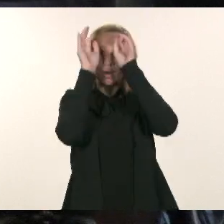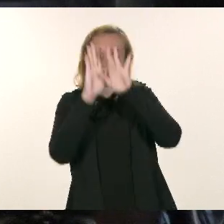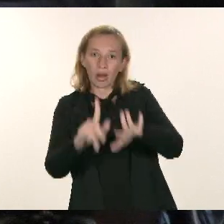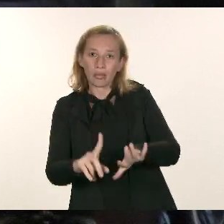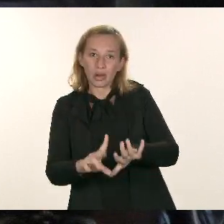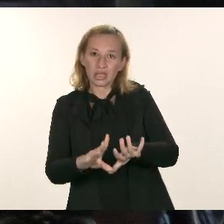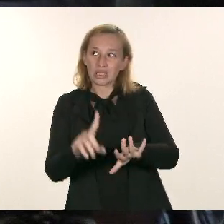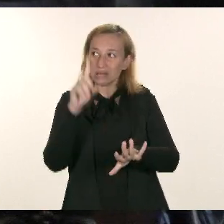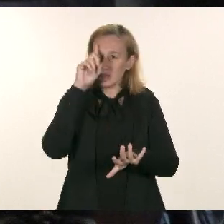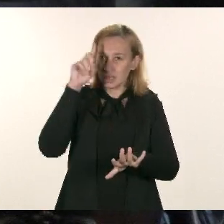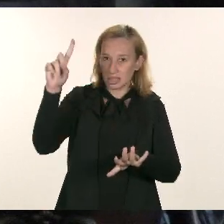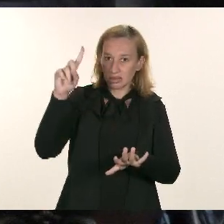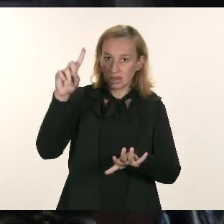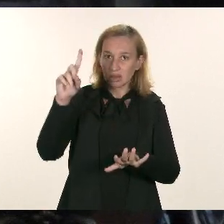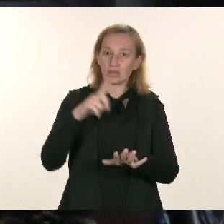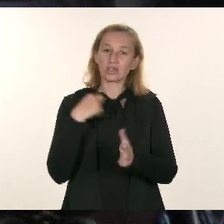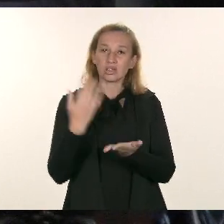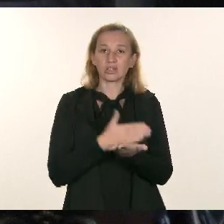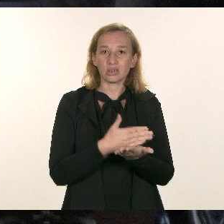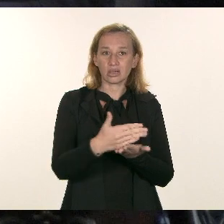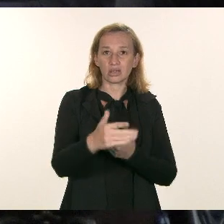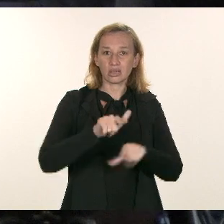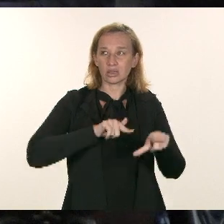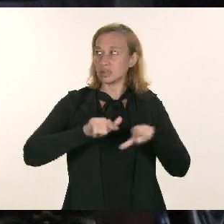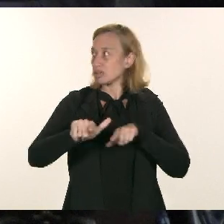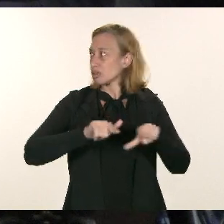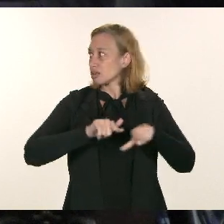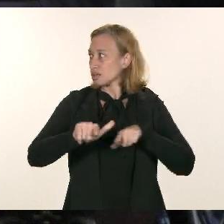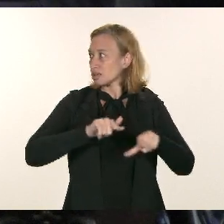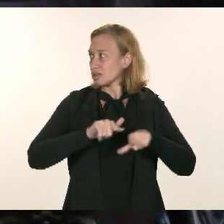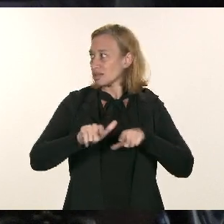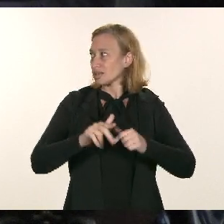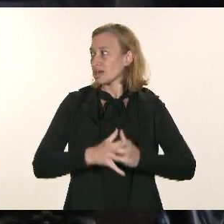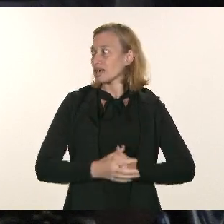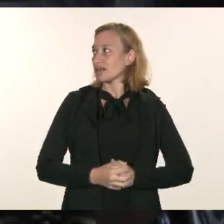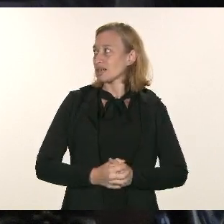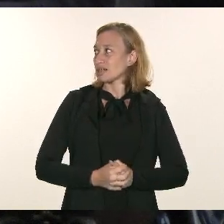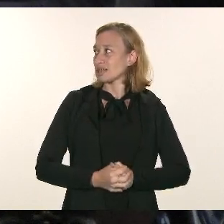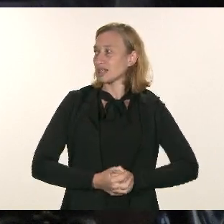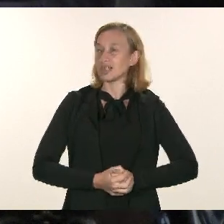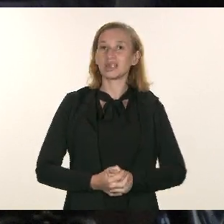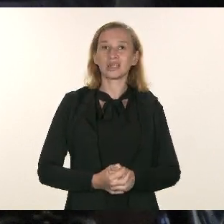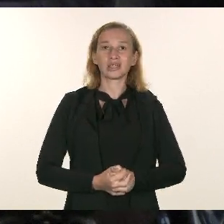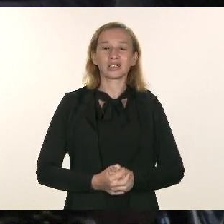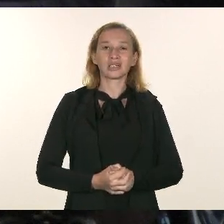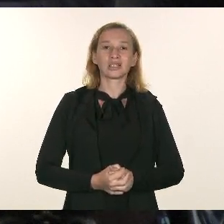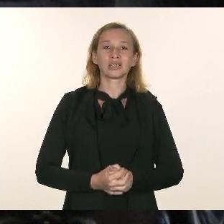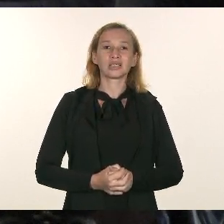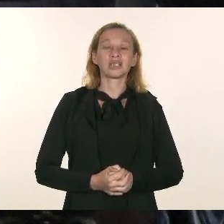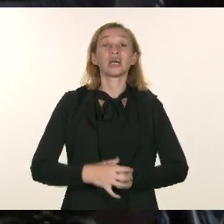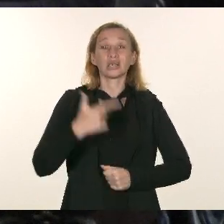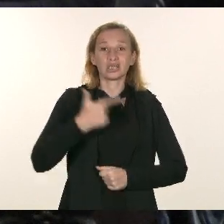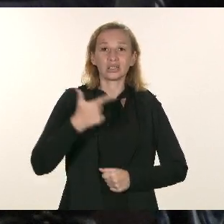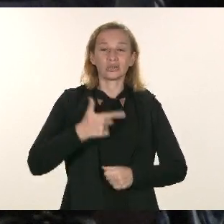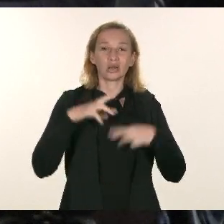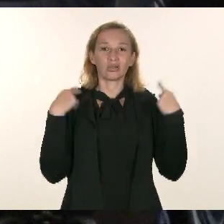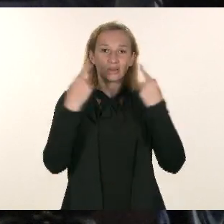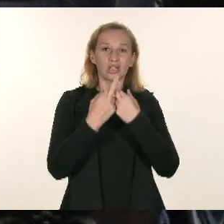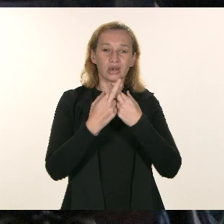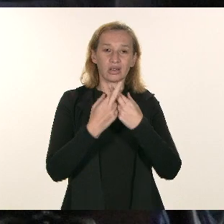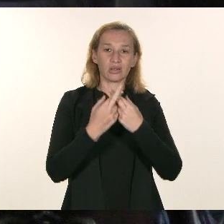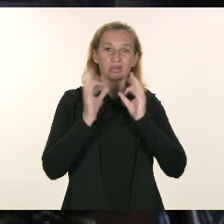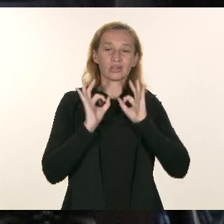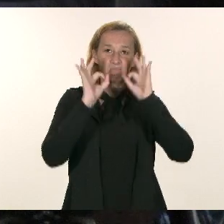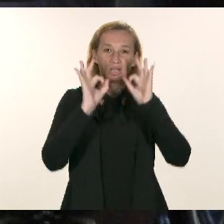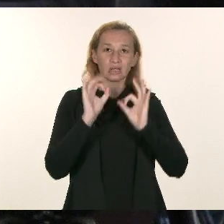legal e sob a proteção de Deus, iniciamos os nossos trabalhos. Está aberta a segunda sessão extraordinária do dia 17 de